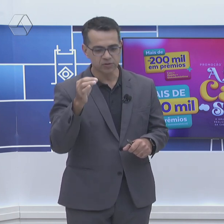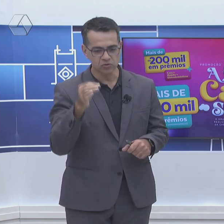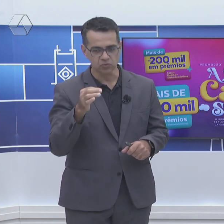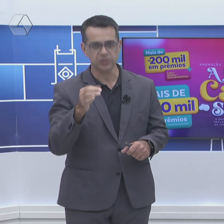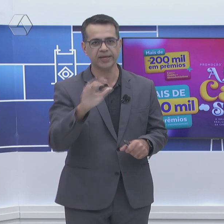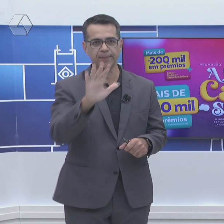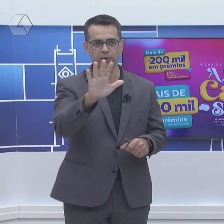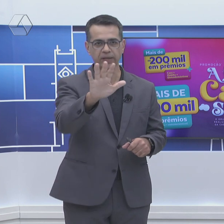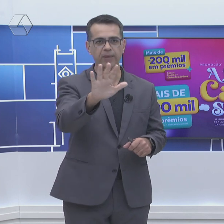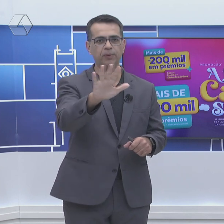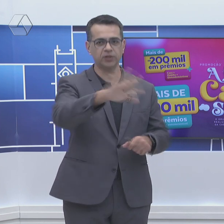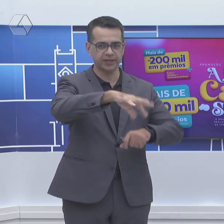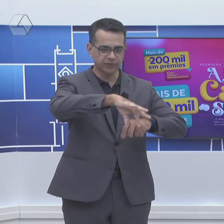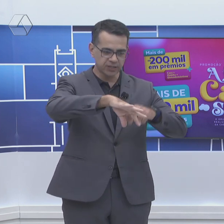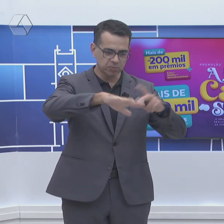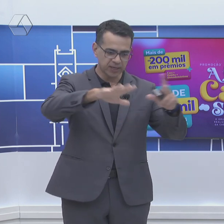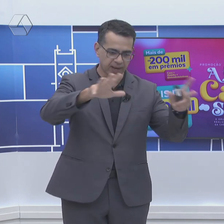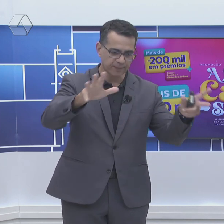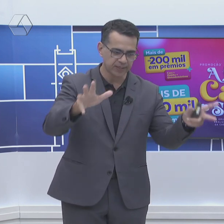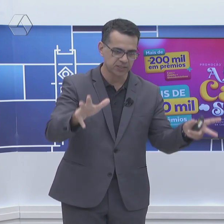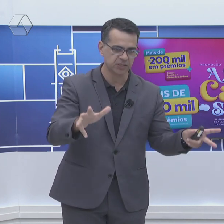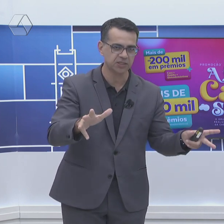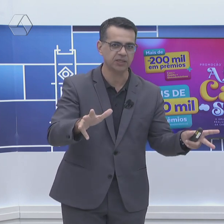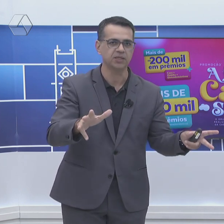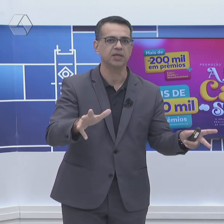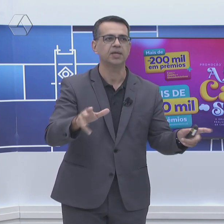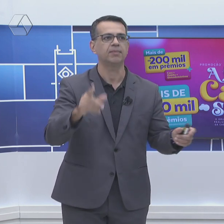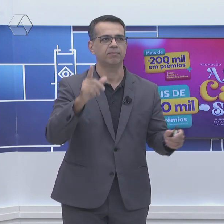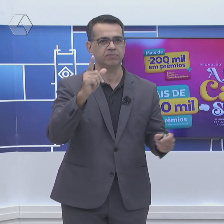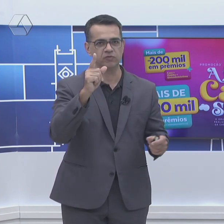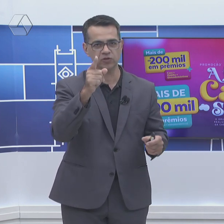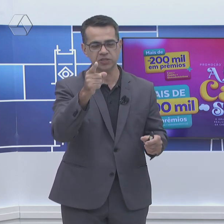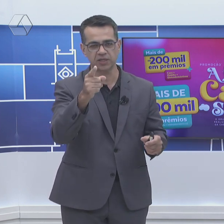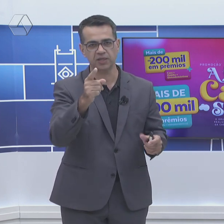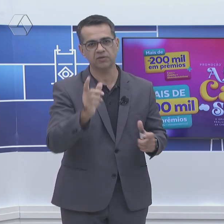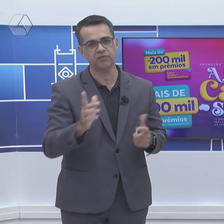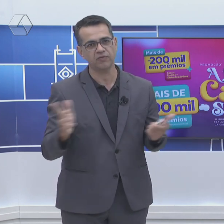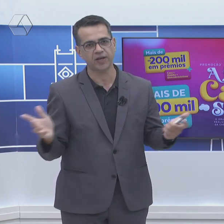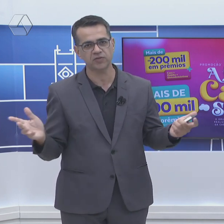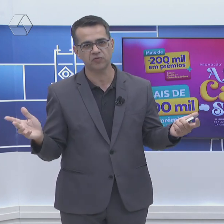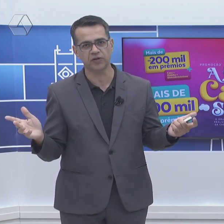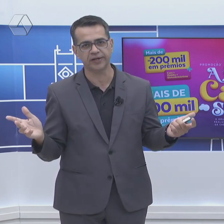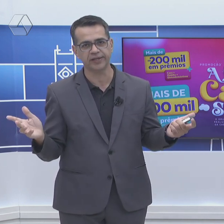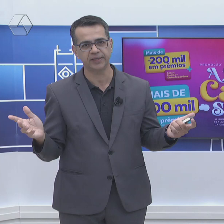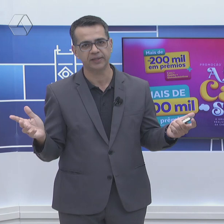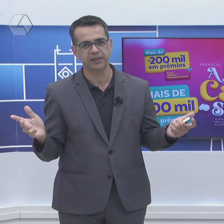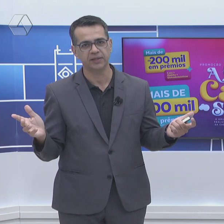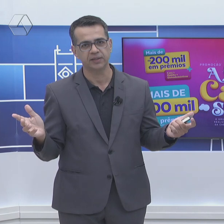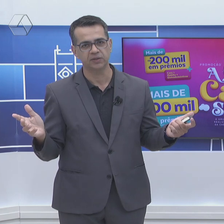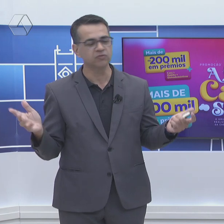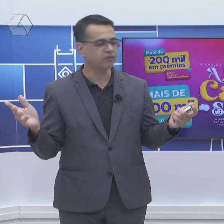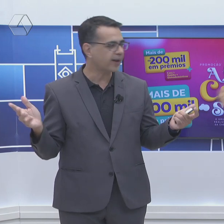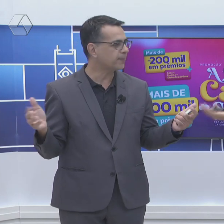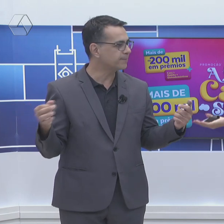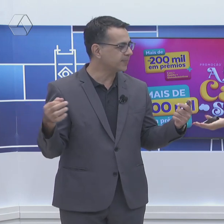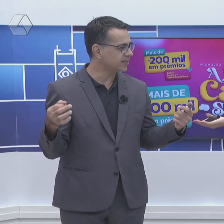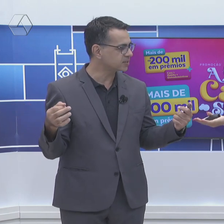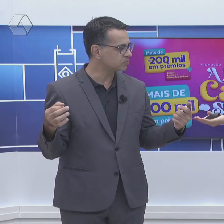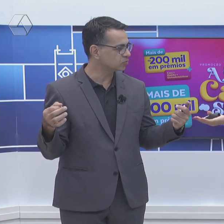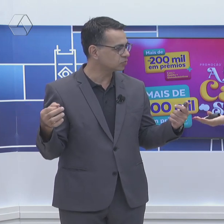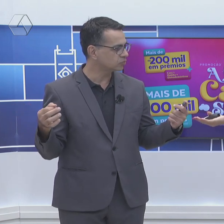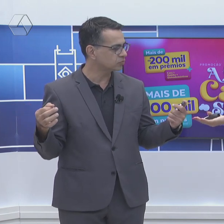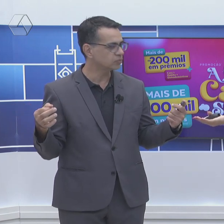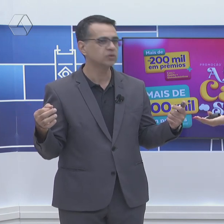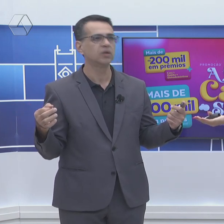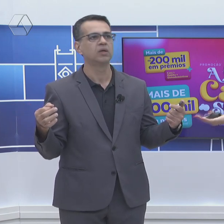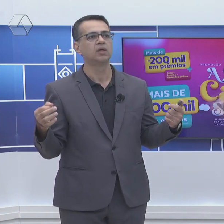60 pessoas. Daqui a pouco a reportagem vai explicar pra gente. E você, não vai ficar de fora, né? Não vai mesmo.